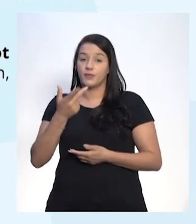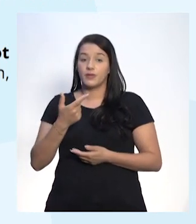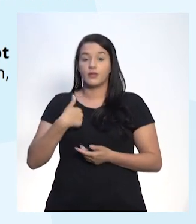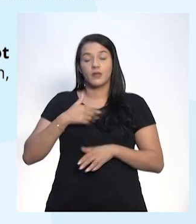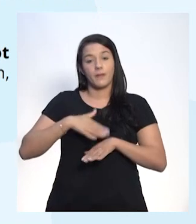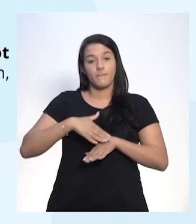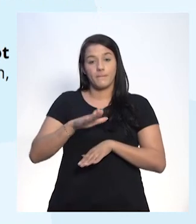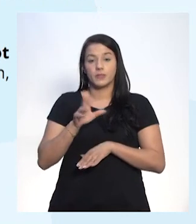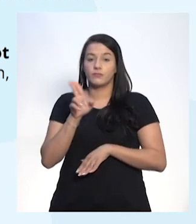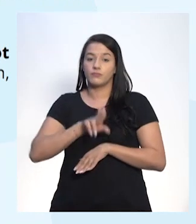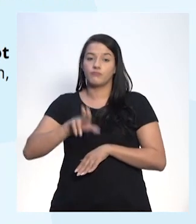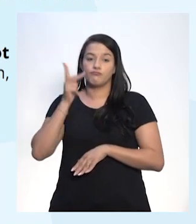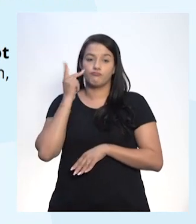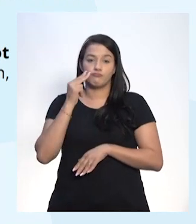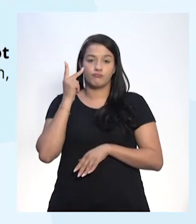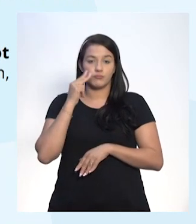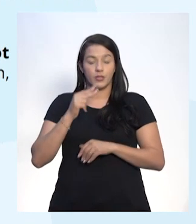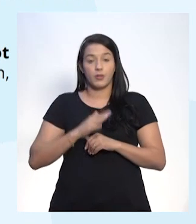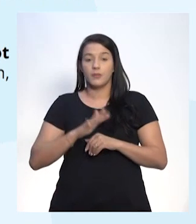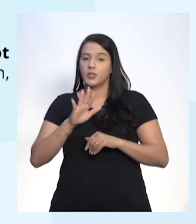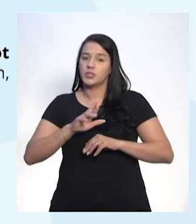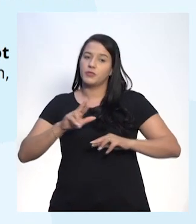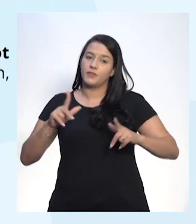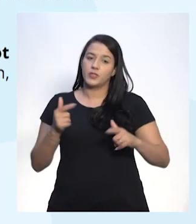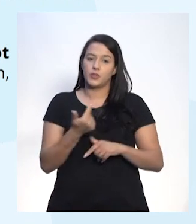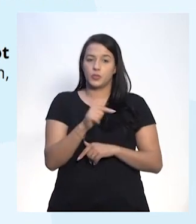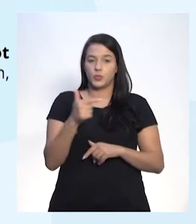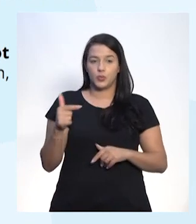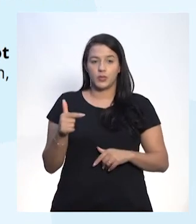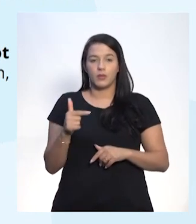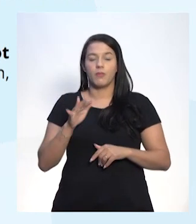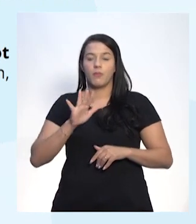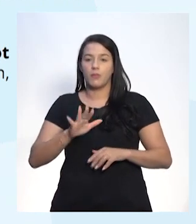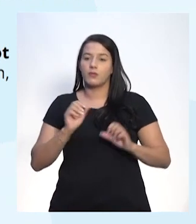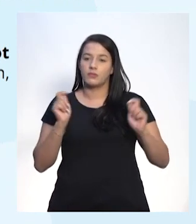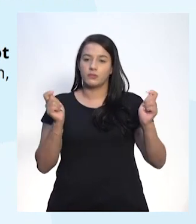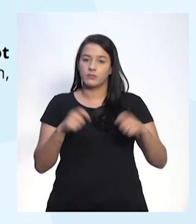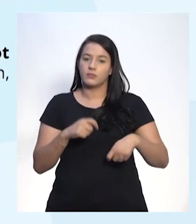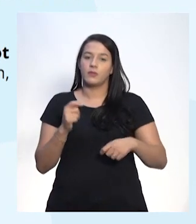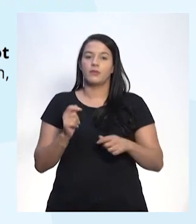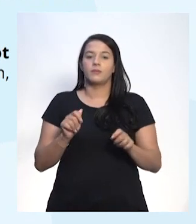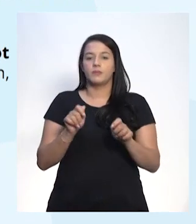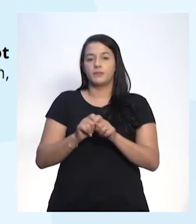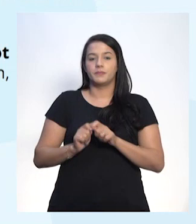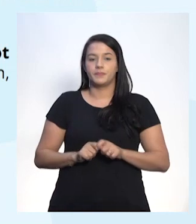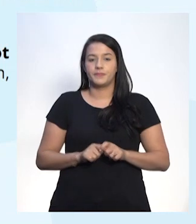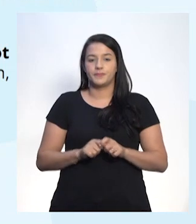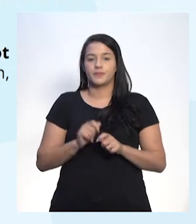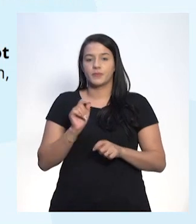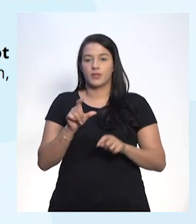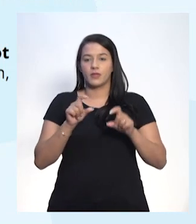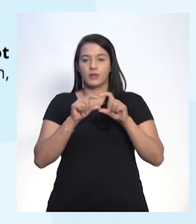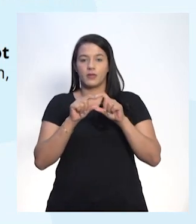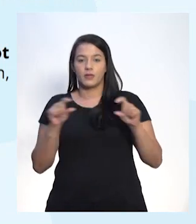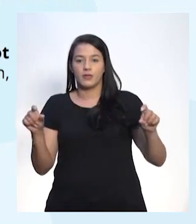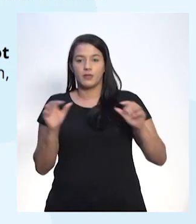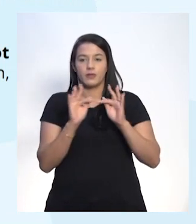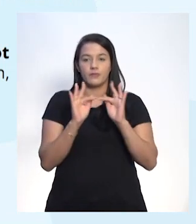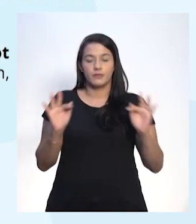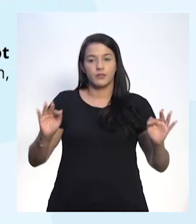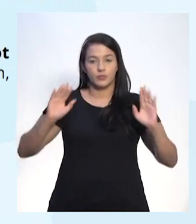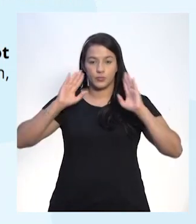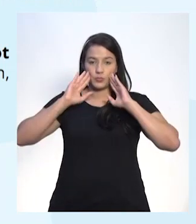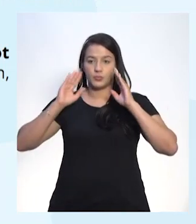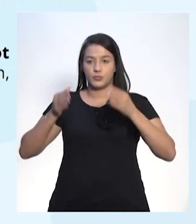faz tanta diferença, mas na verdade, às vezes você faz isso para sonoridade da frase e depende do seu objetivo